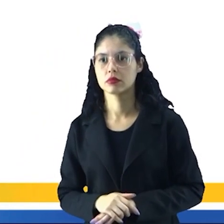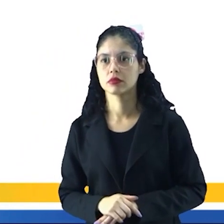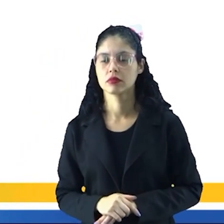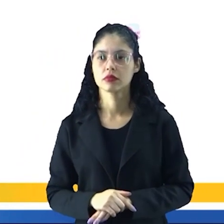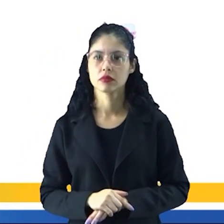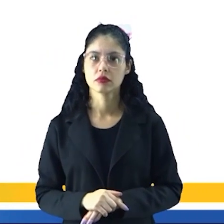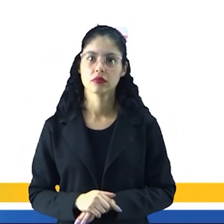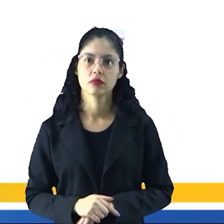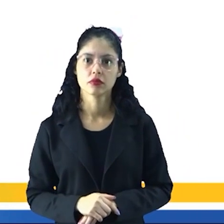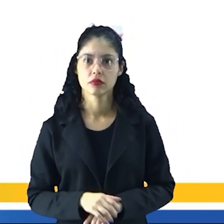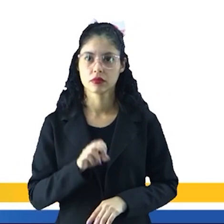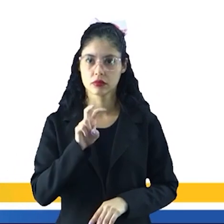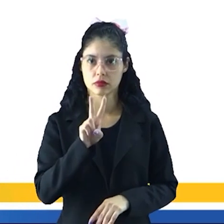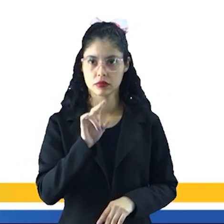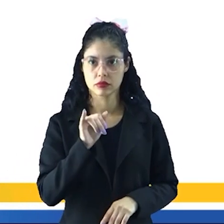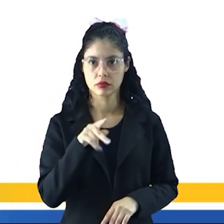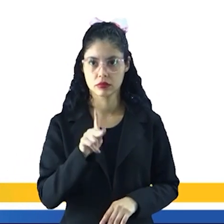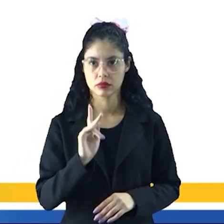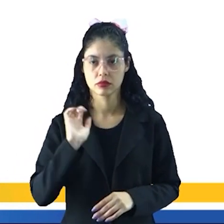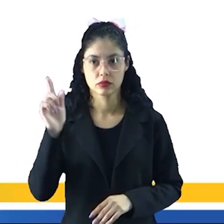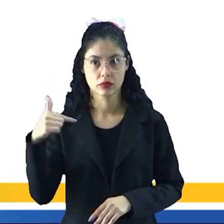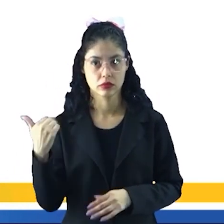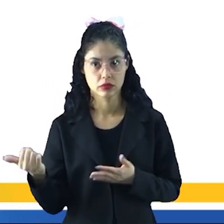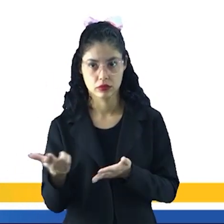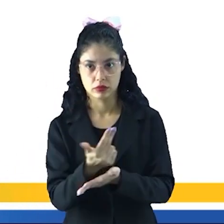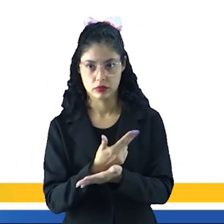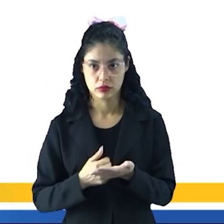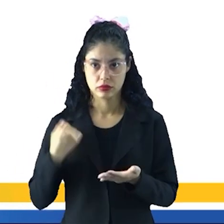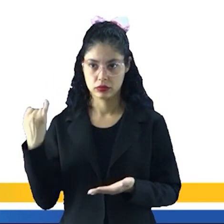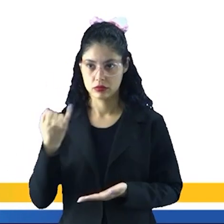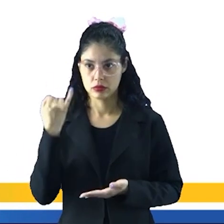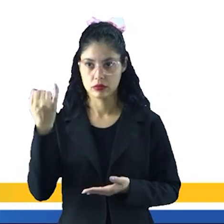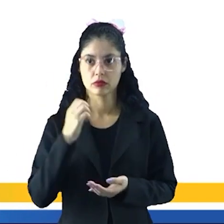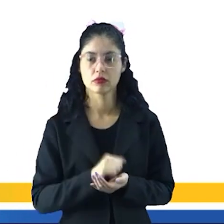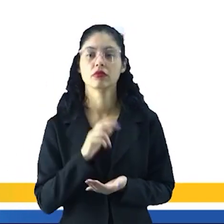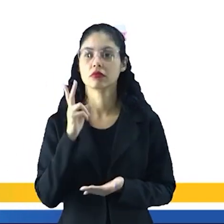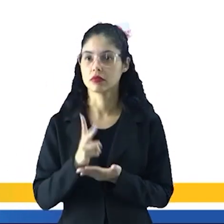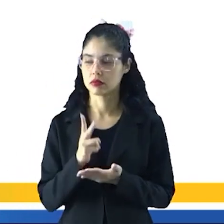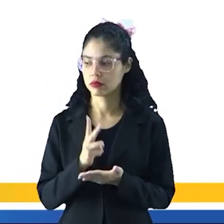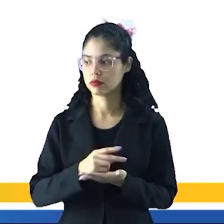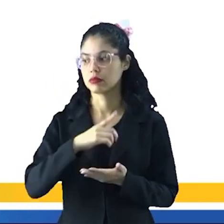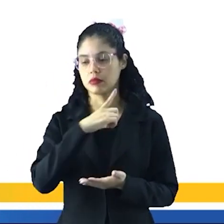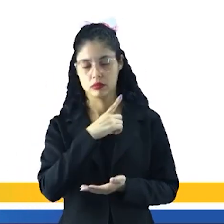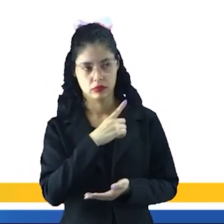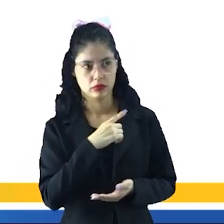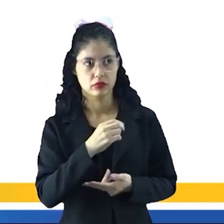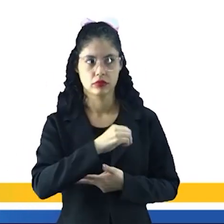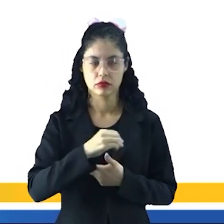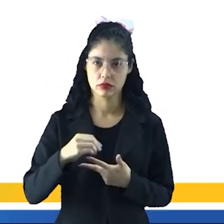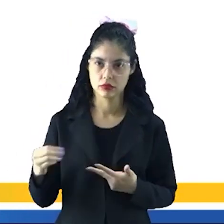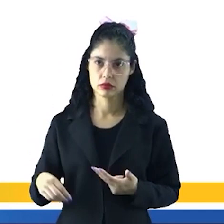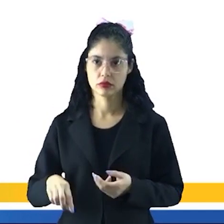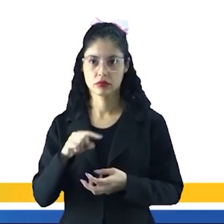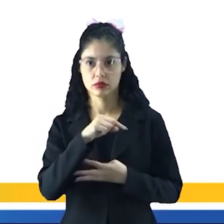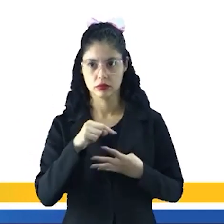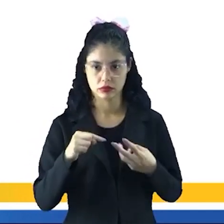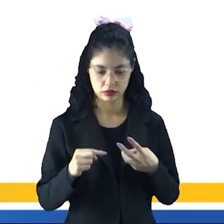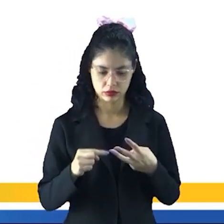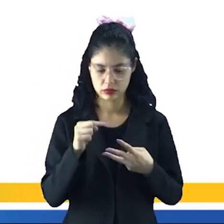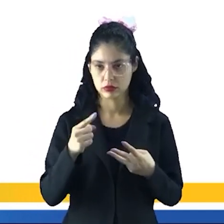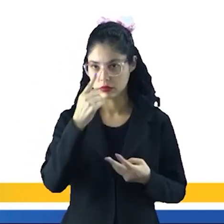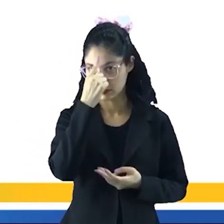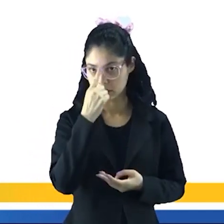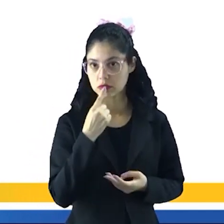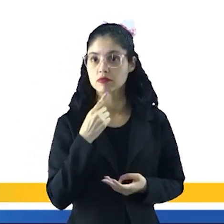Brasileira. Vicky Muniz é outro artista super importante, volta e meia também cai no Enem. E observe essas 3 imagens,